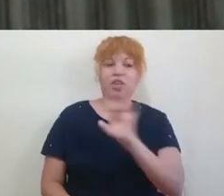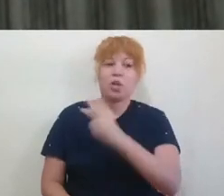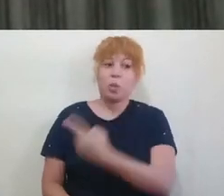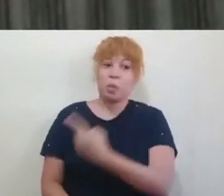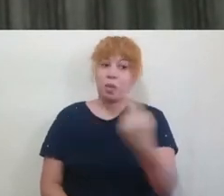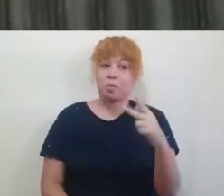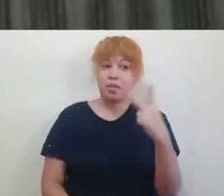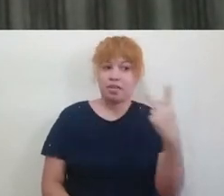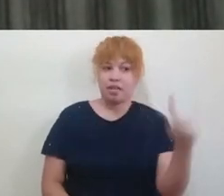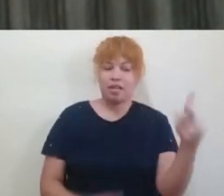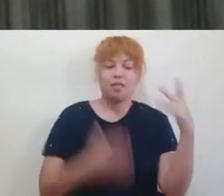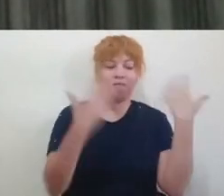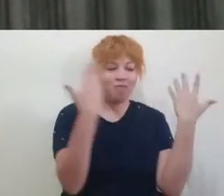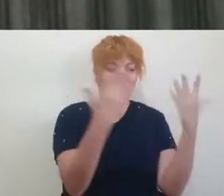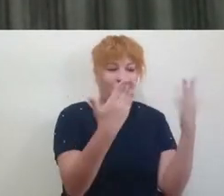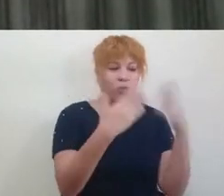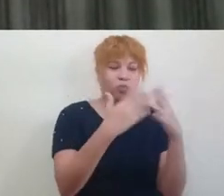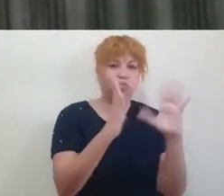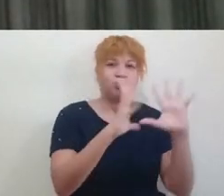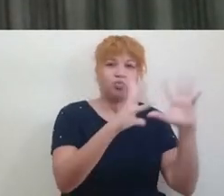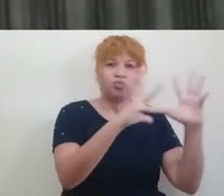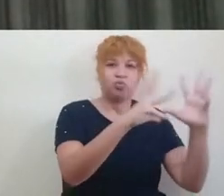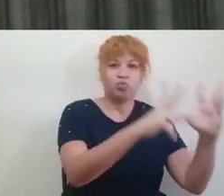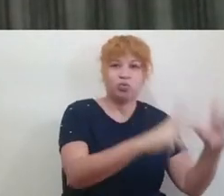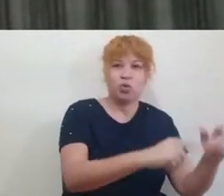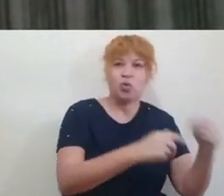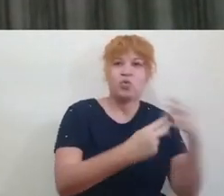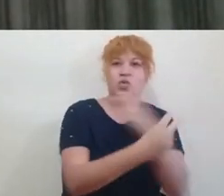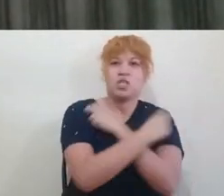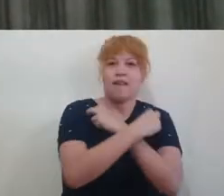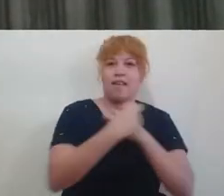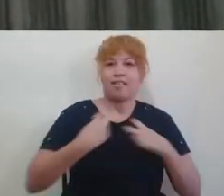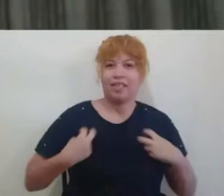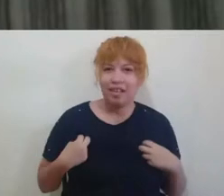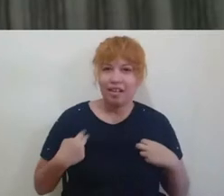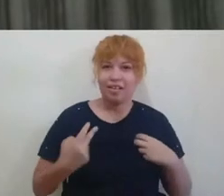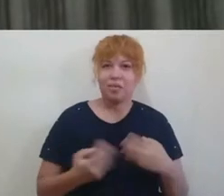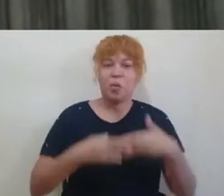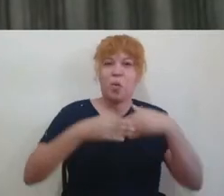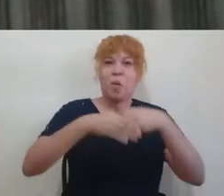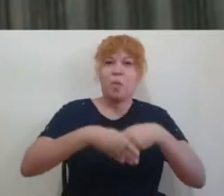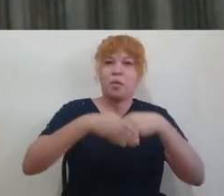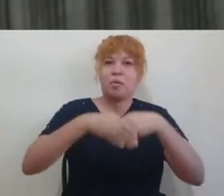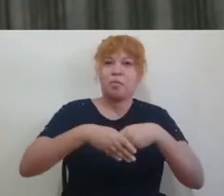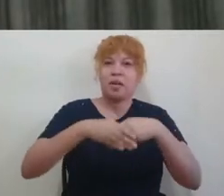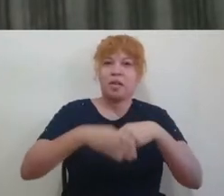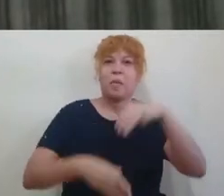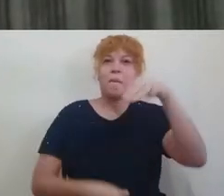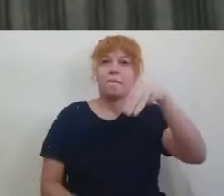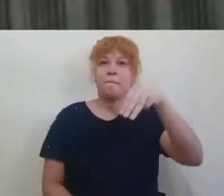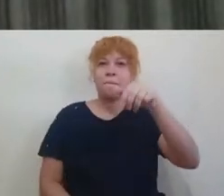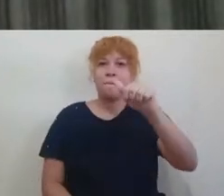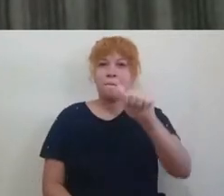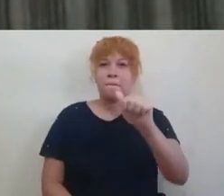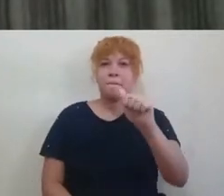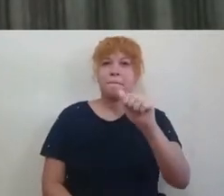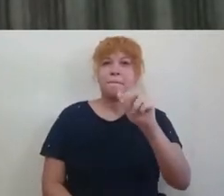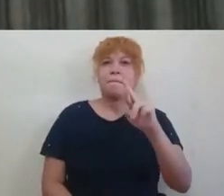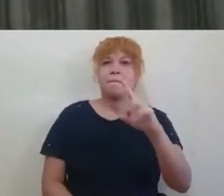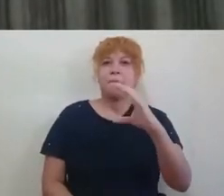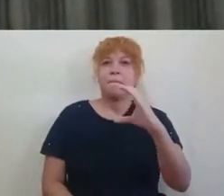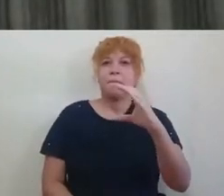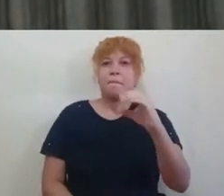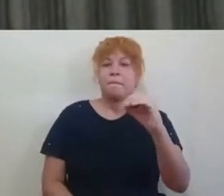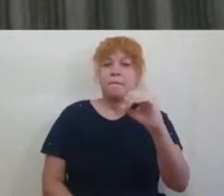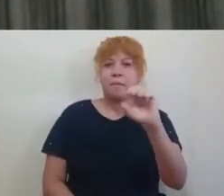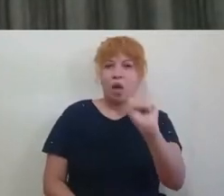demais coordenadores e coordenadoras dos cursos de graduação da UFRPE. Cumprimento o